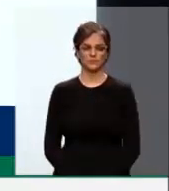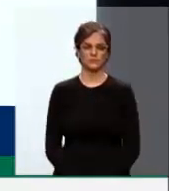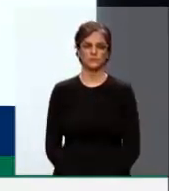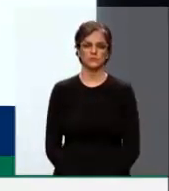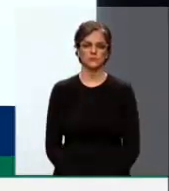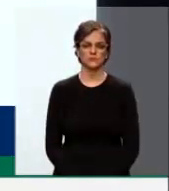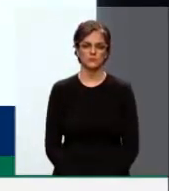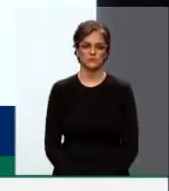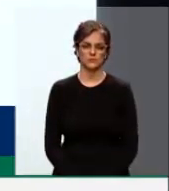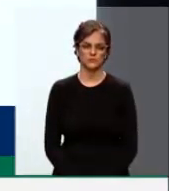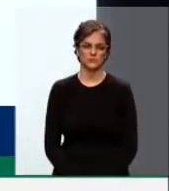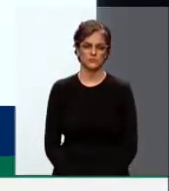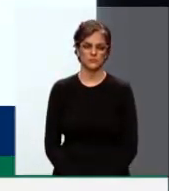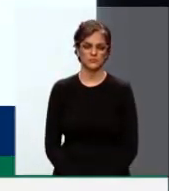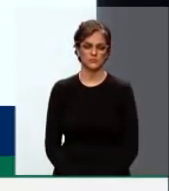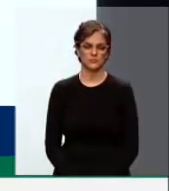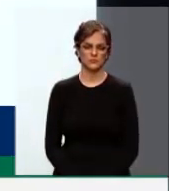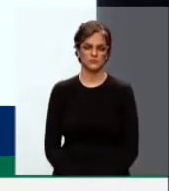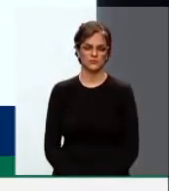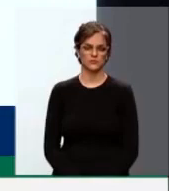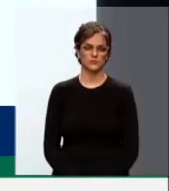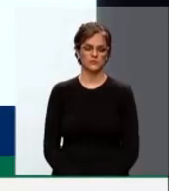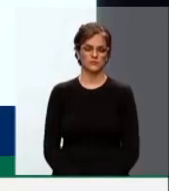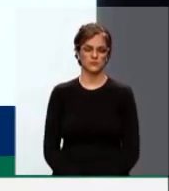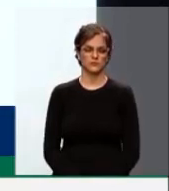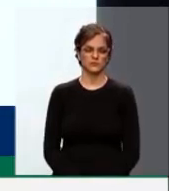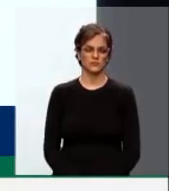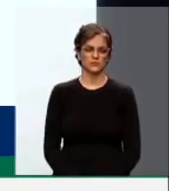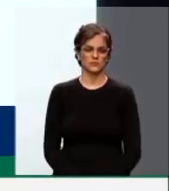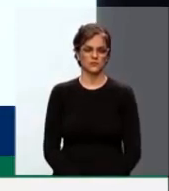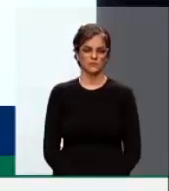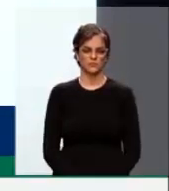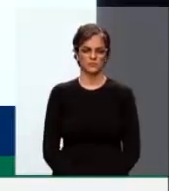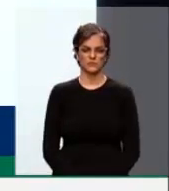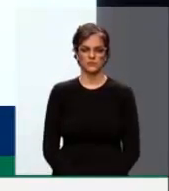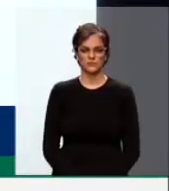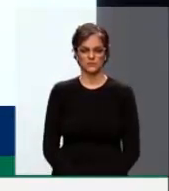muito grande para a gente enfrentar.